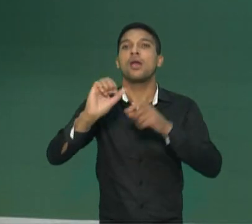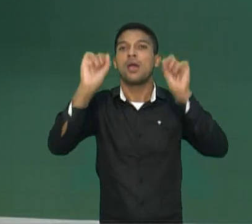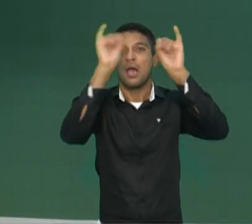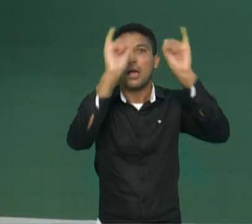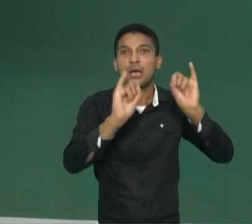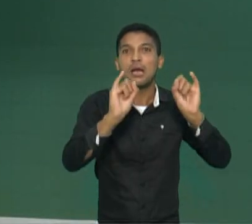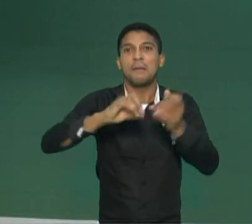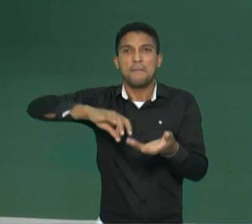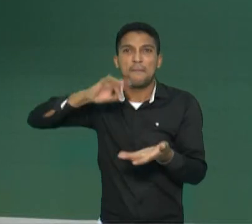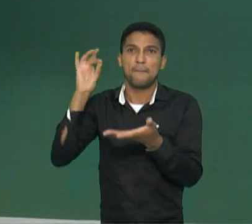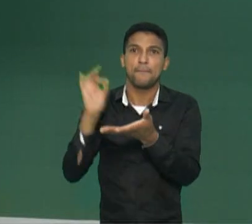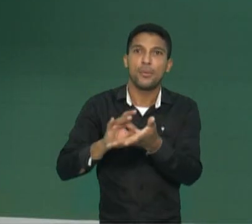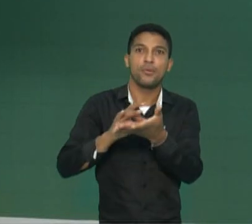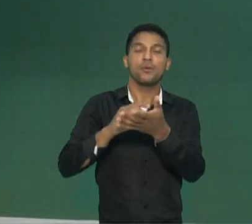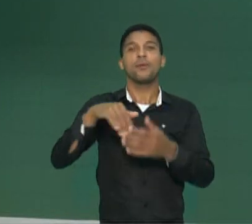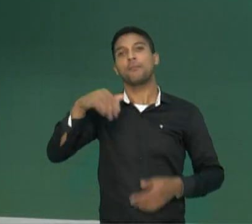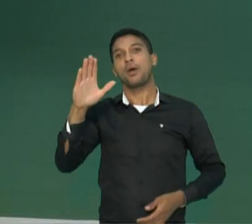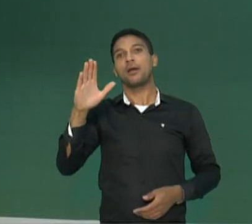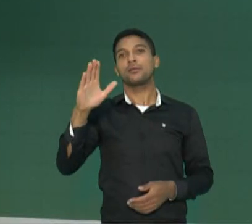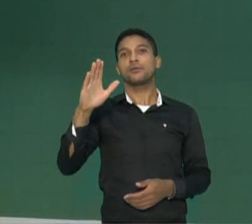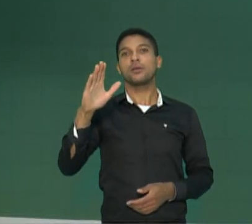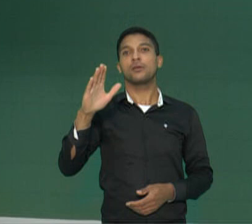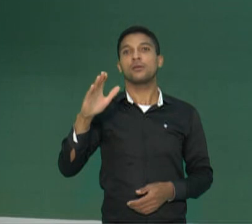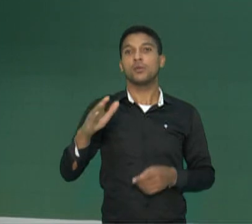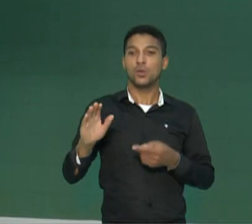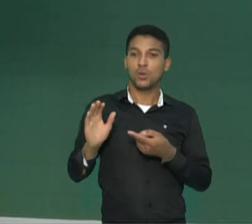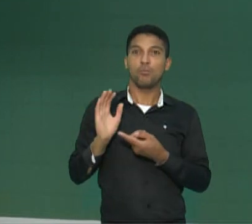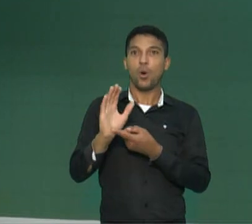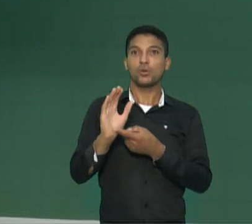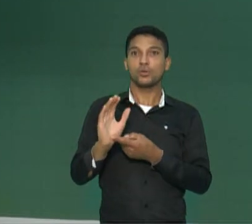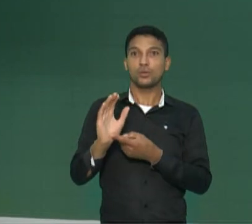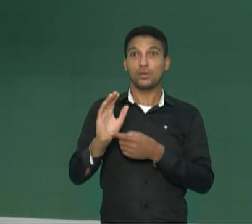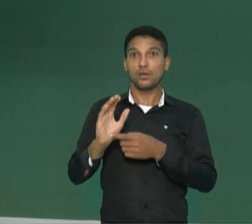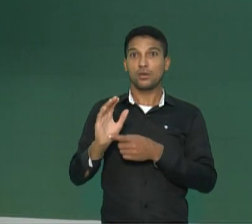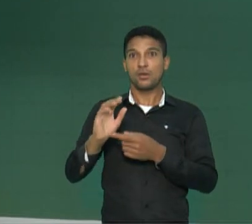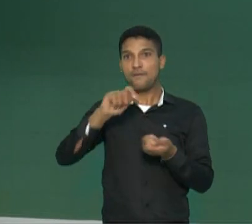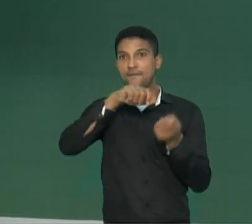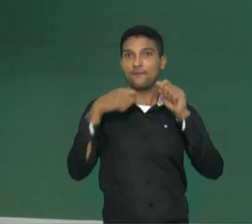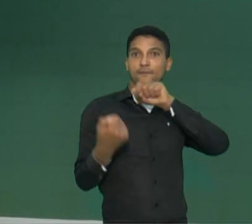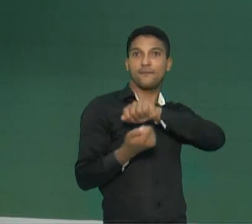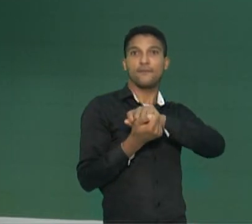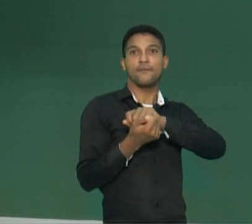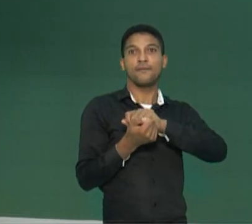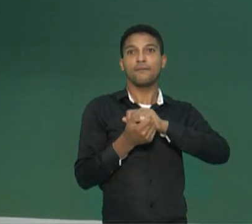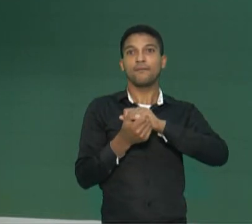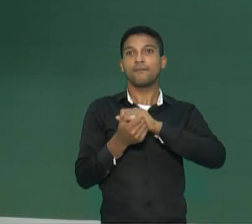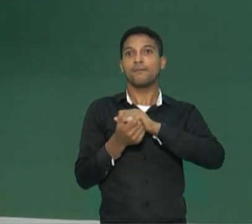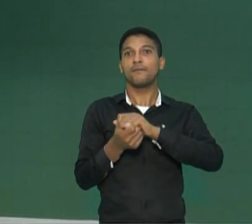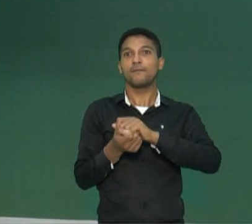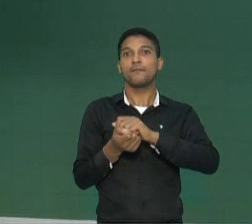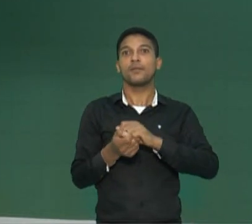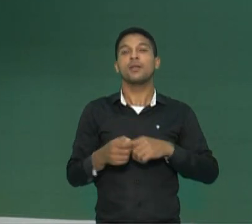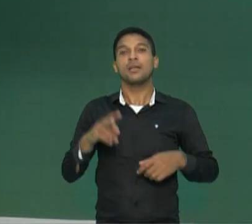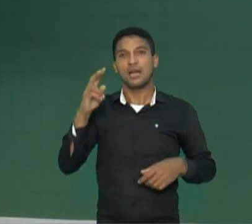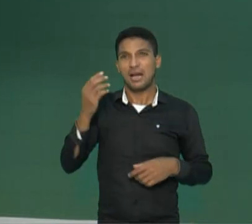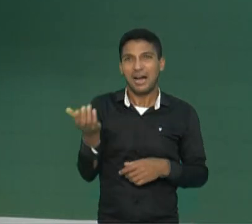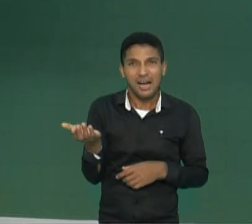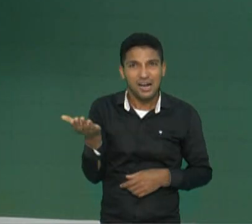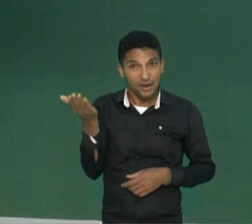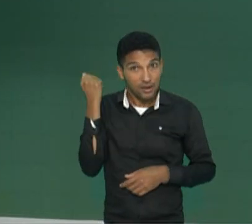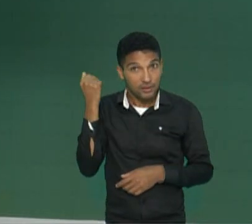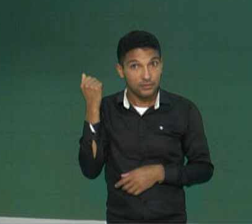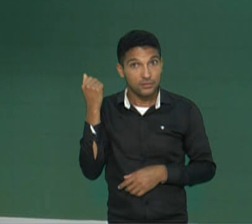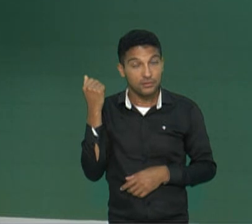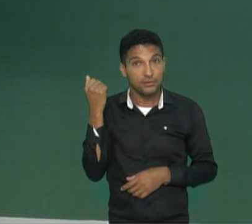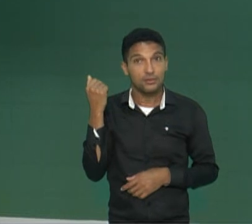temas religiosos. Então aqui a gente vai começar a perceber uma humanização das obras. As obras eram mais pictóricas, lembra? Eram mais